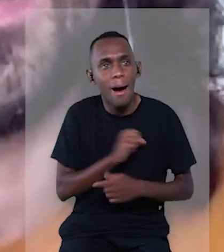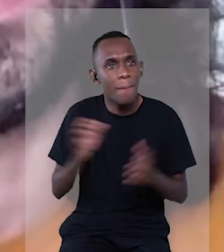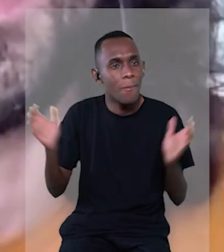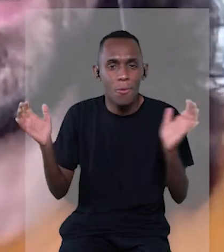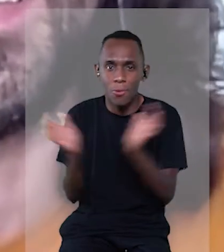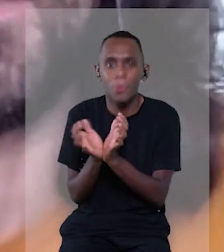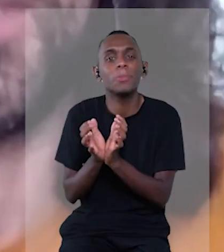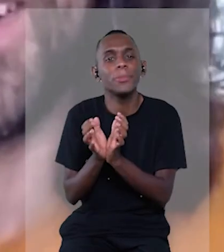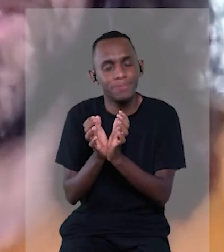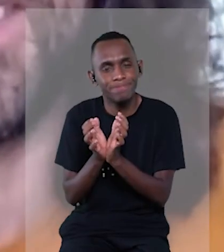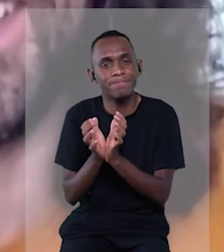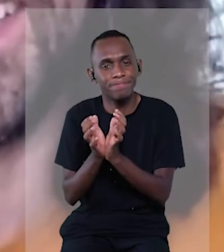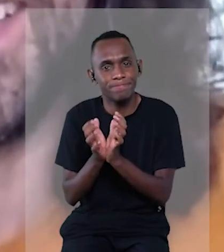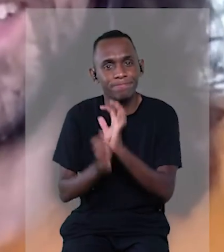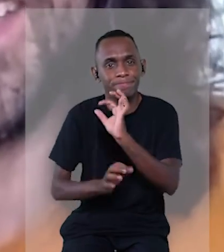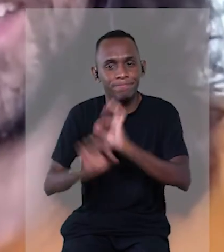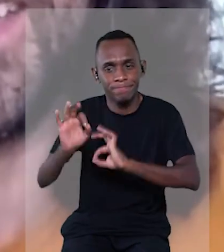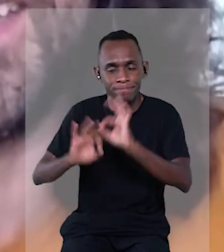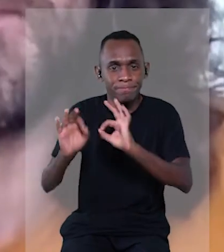apaixonado.